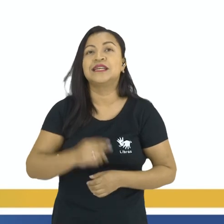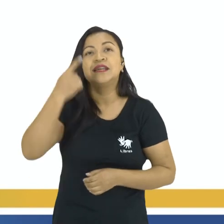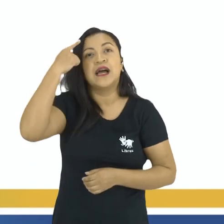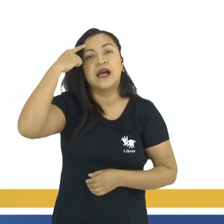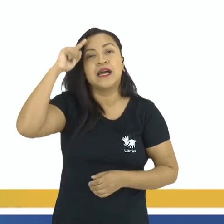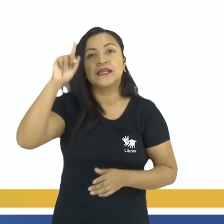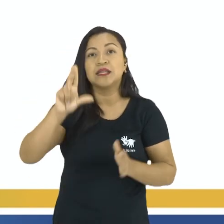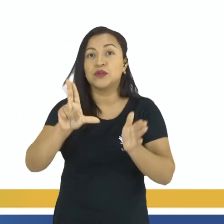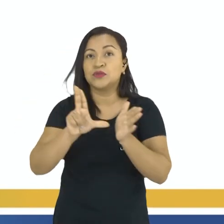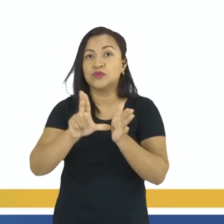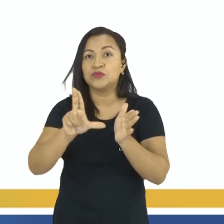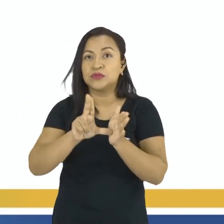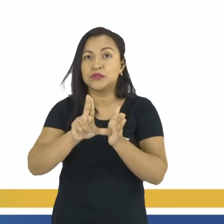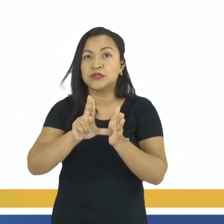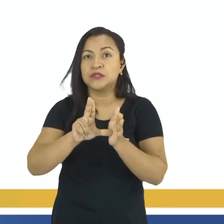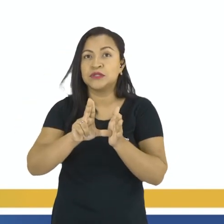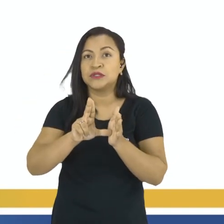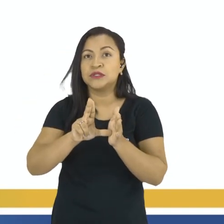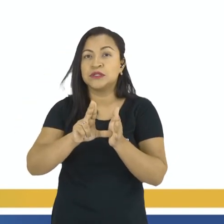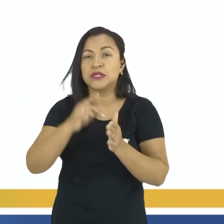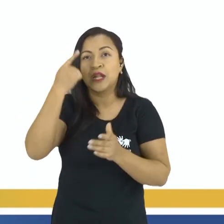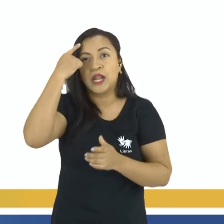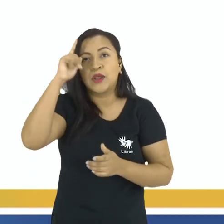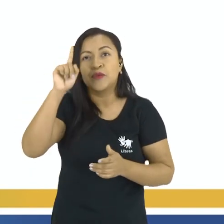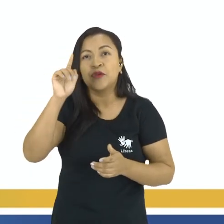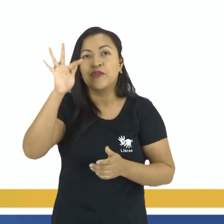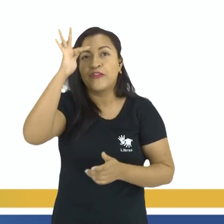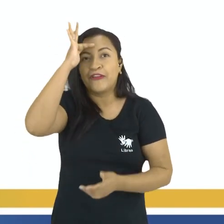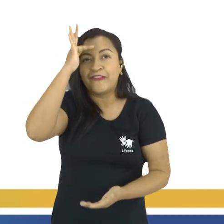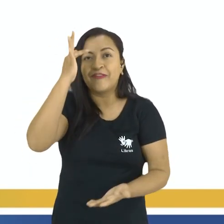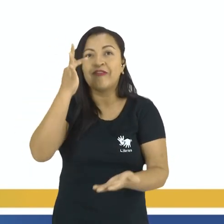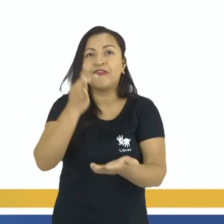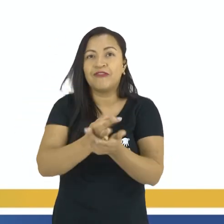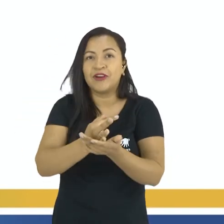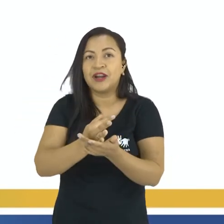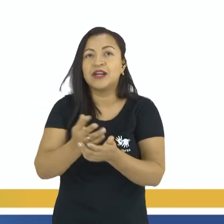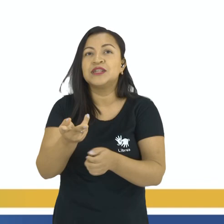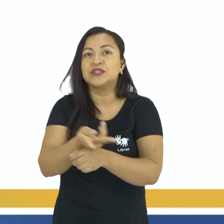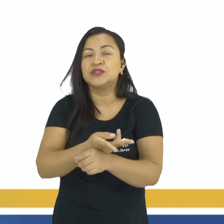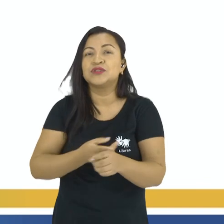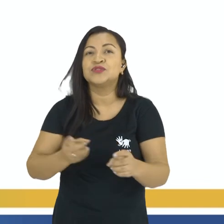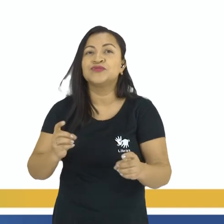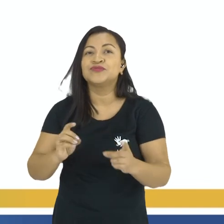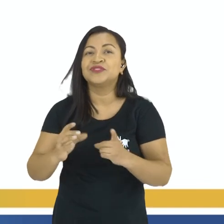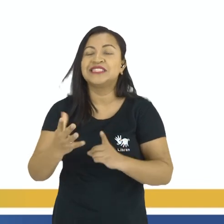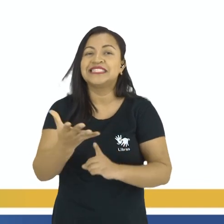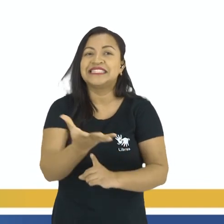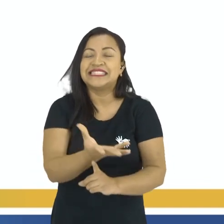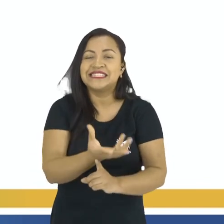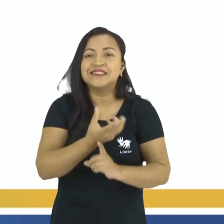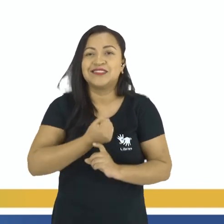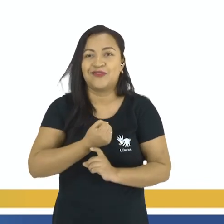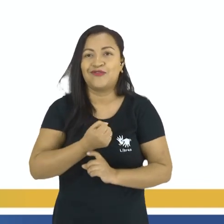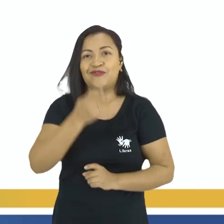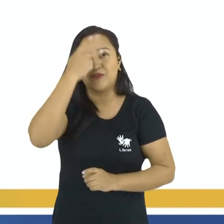fé em Deus que salva uma pessoa. Verdadeira ou falsa essa afirmação?